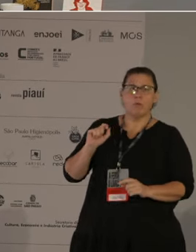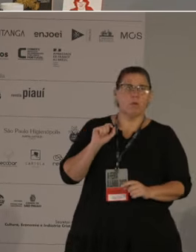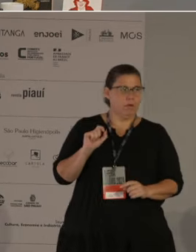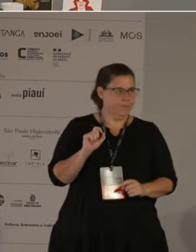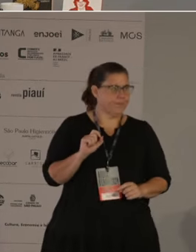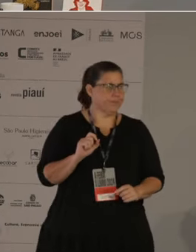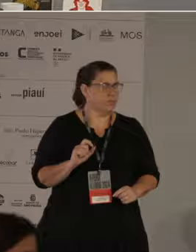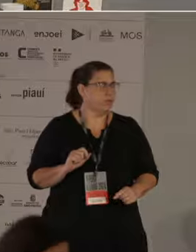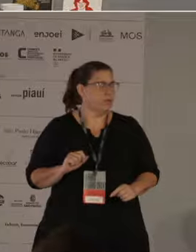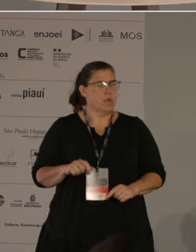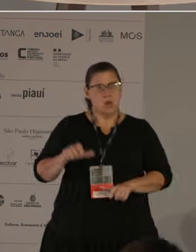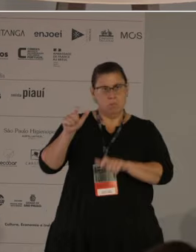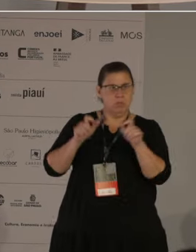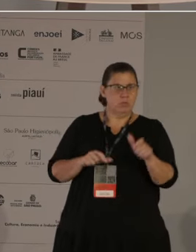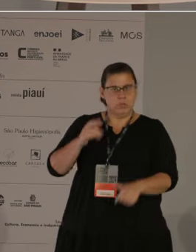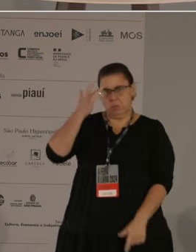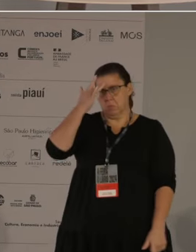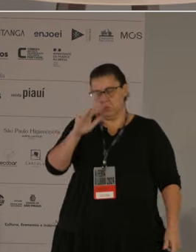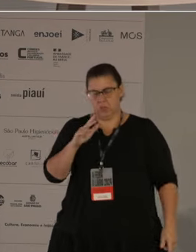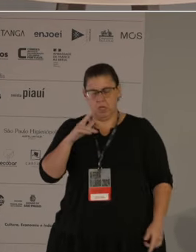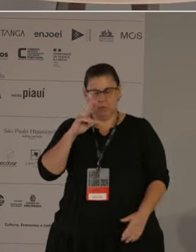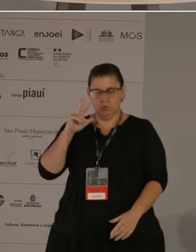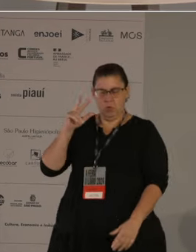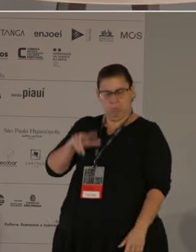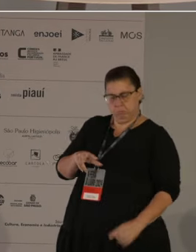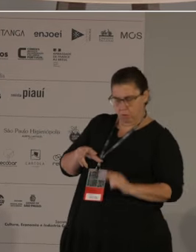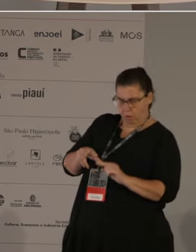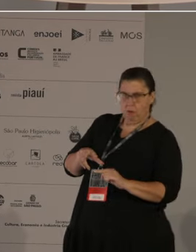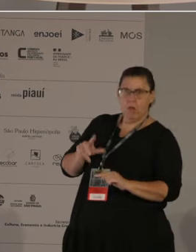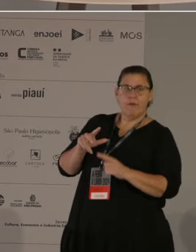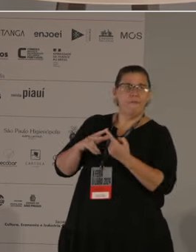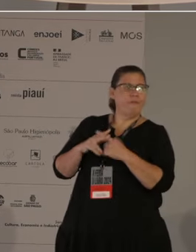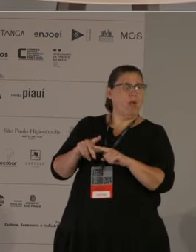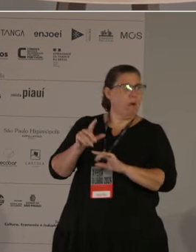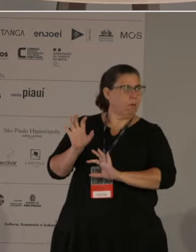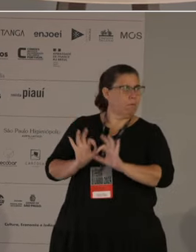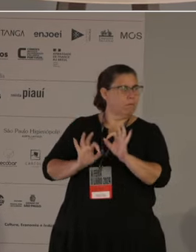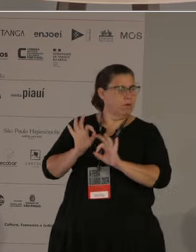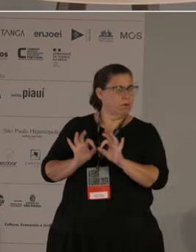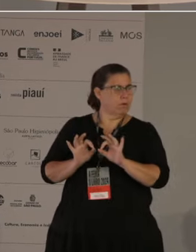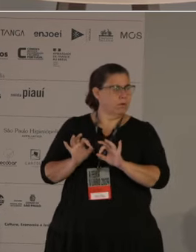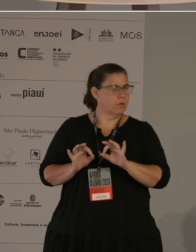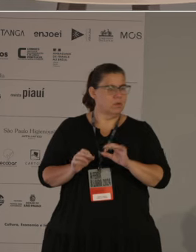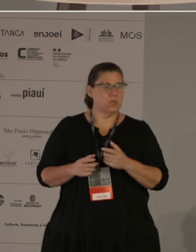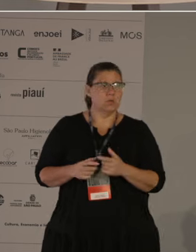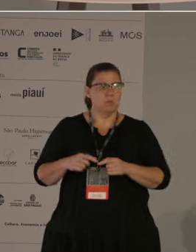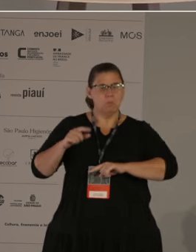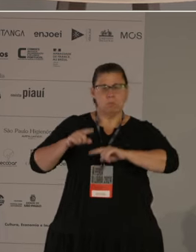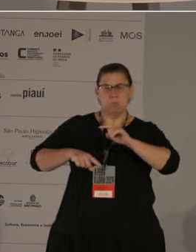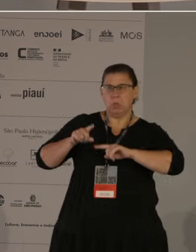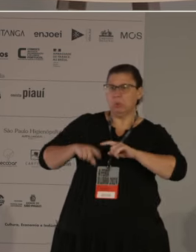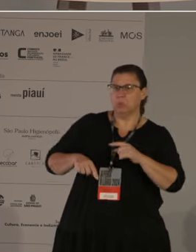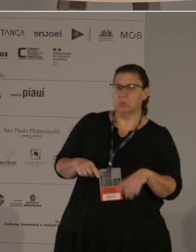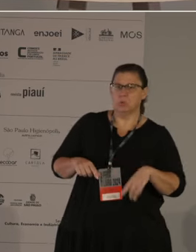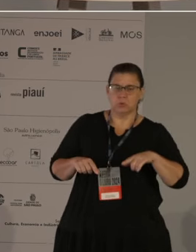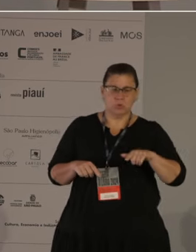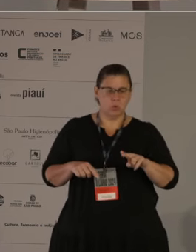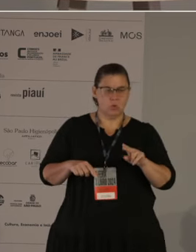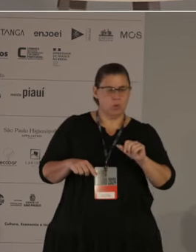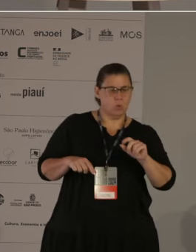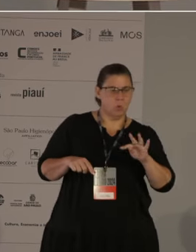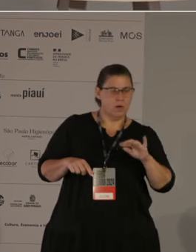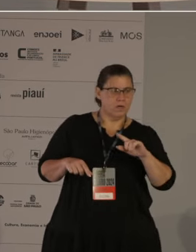para leigos como nós, a gente bate o olho nessas são ferramentas feitas de quartzo, de quartzito, de seixos de quartzo e quartzito.